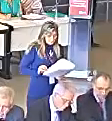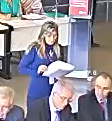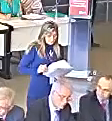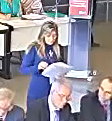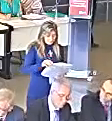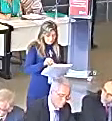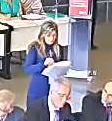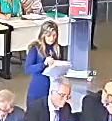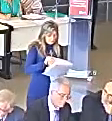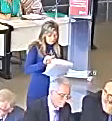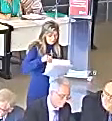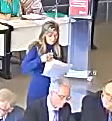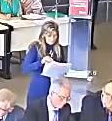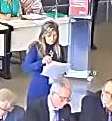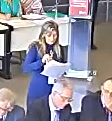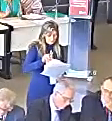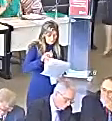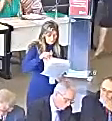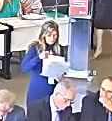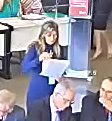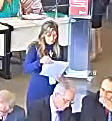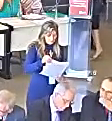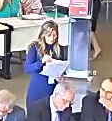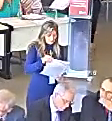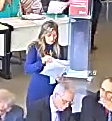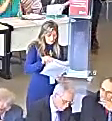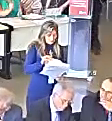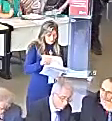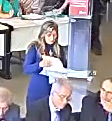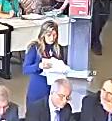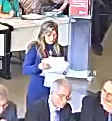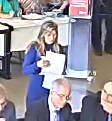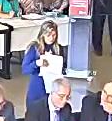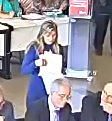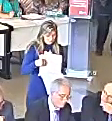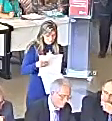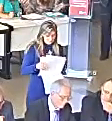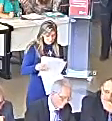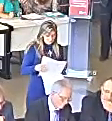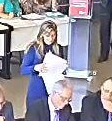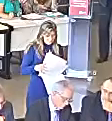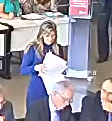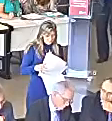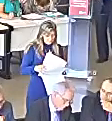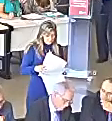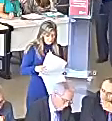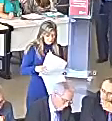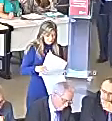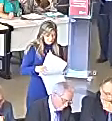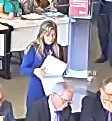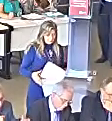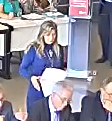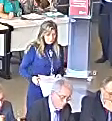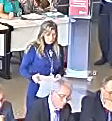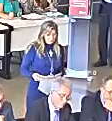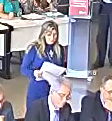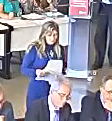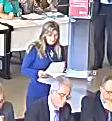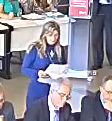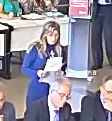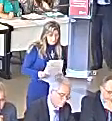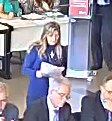eu agradeço vou evitar fazer a nominata novamente né porque são muitos debatedores pra gente poder deslanchar